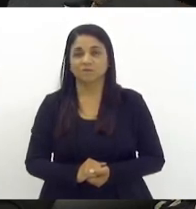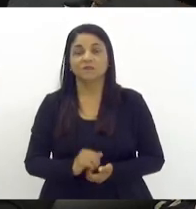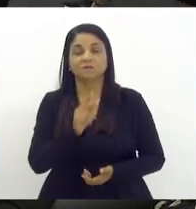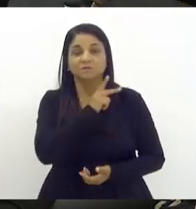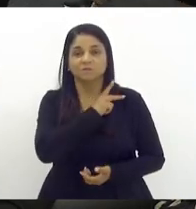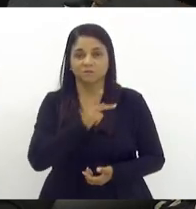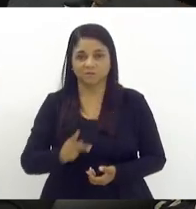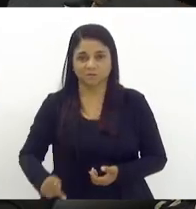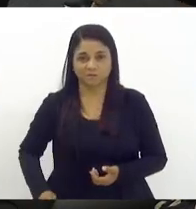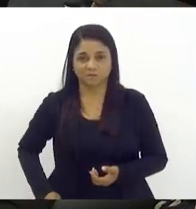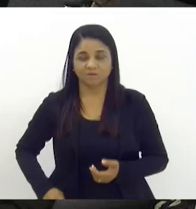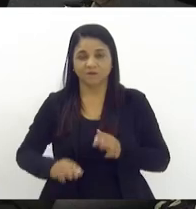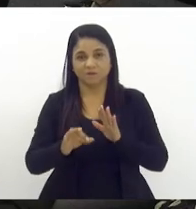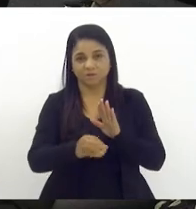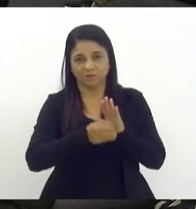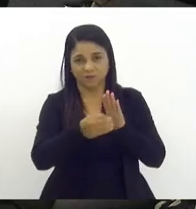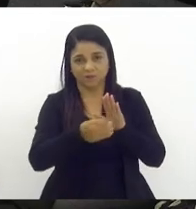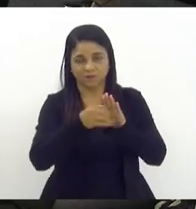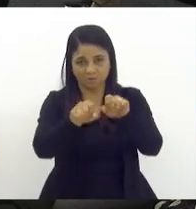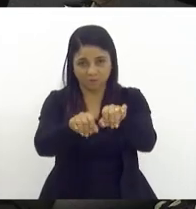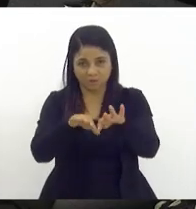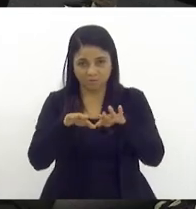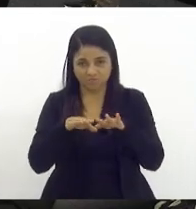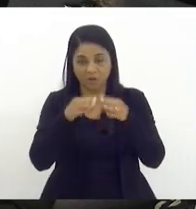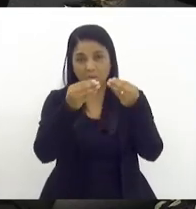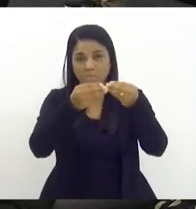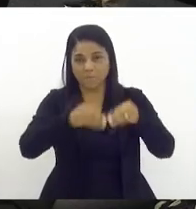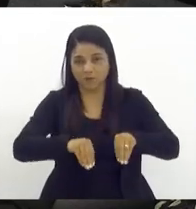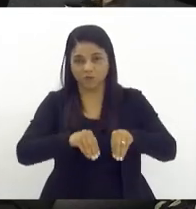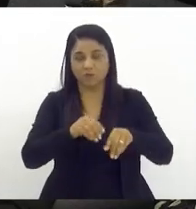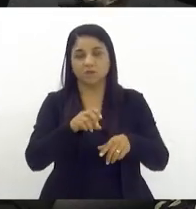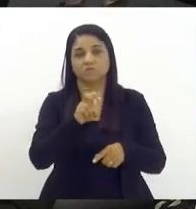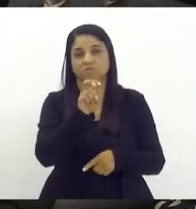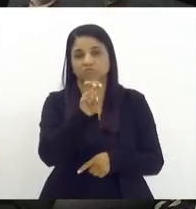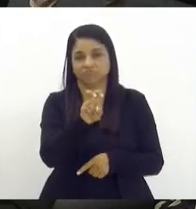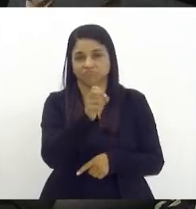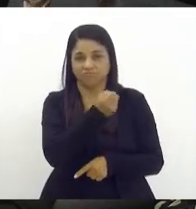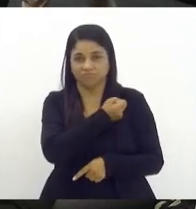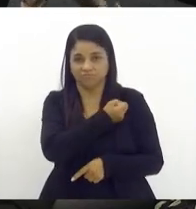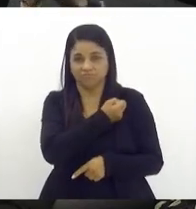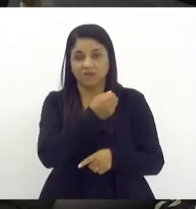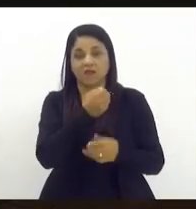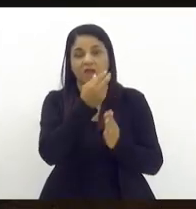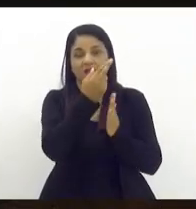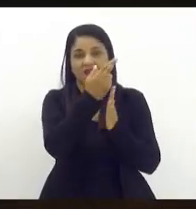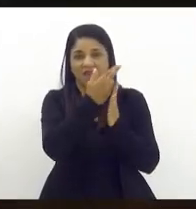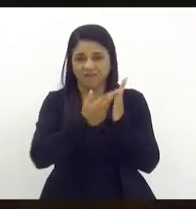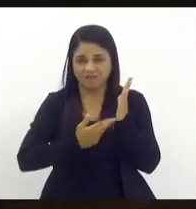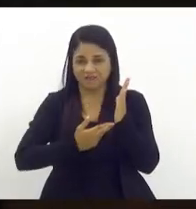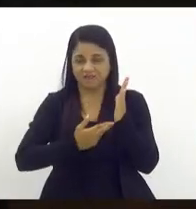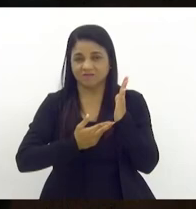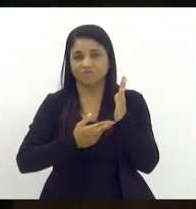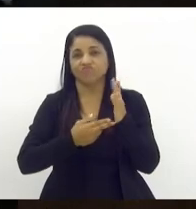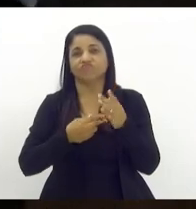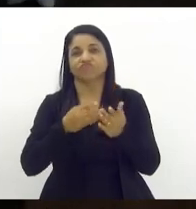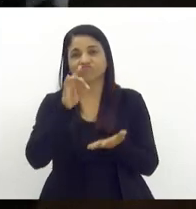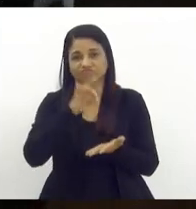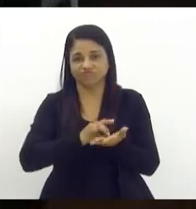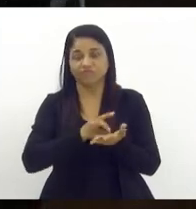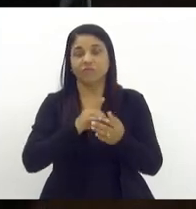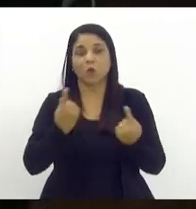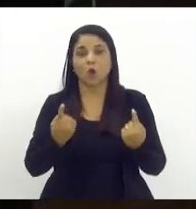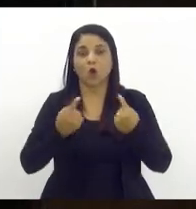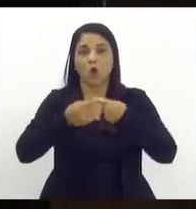Presidente, parecer às emendas de plenário, é prejudicada a emenda 5 pela redação original, contrário às demais